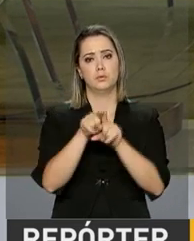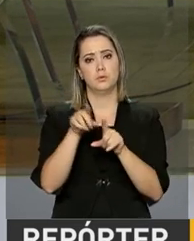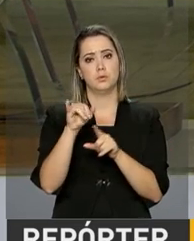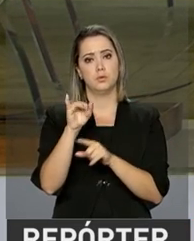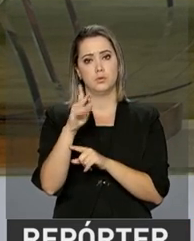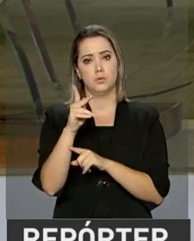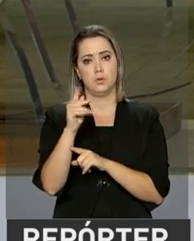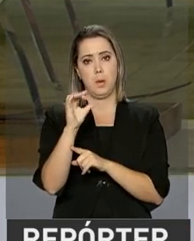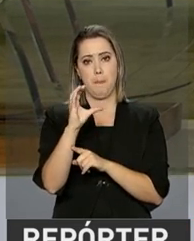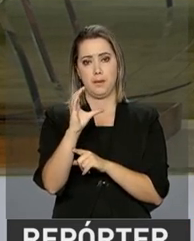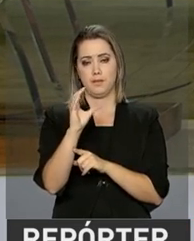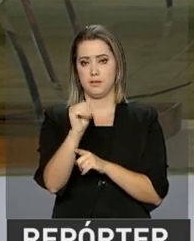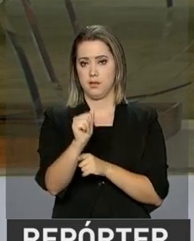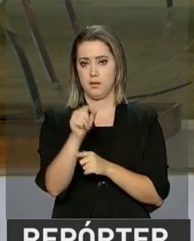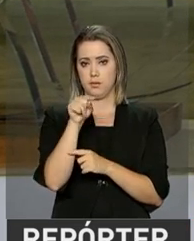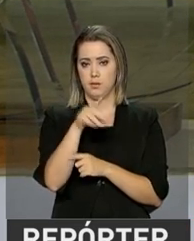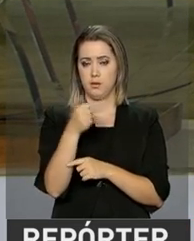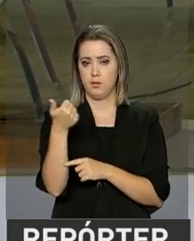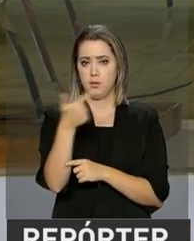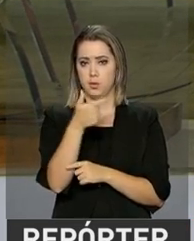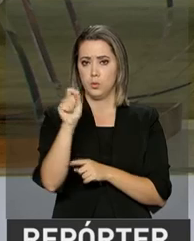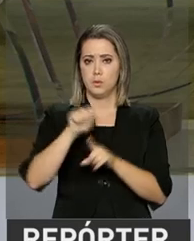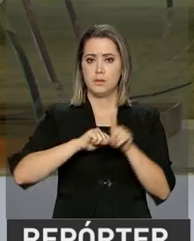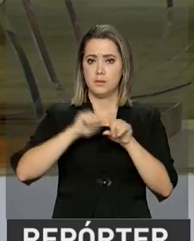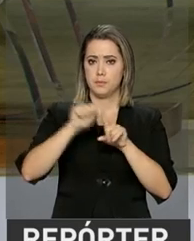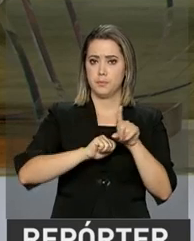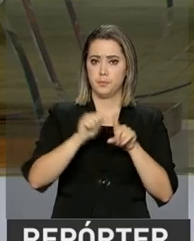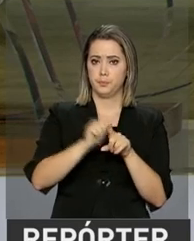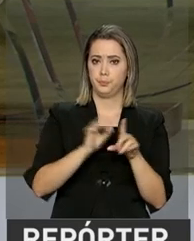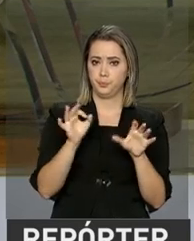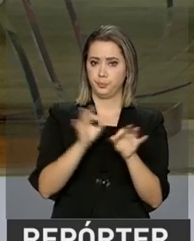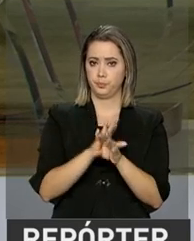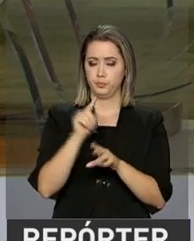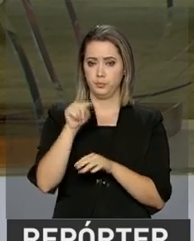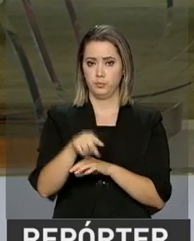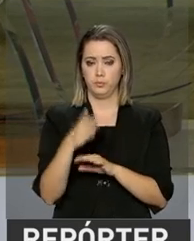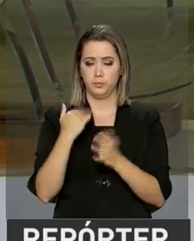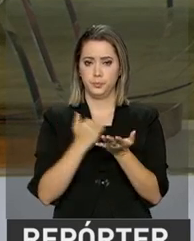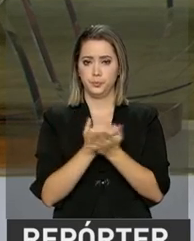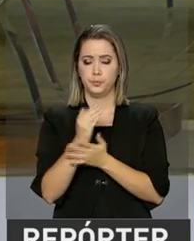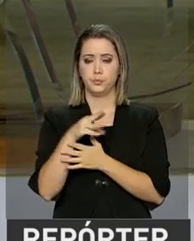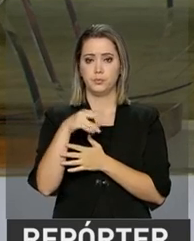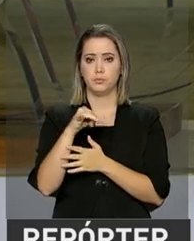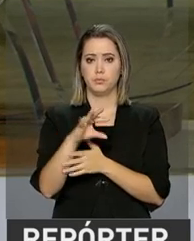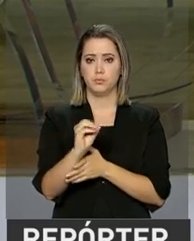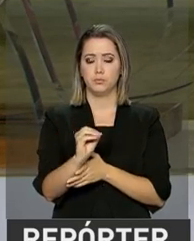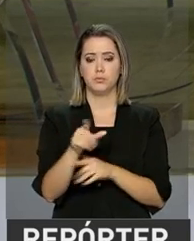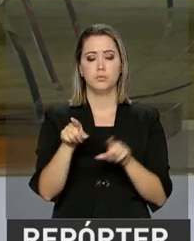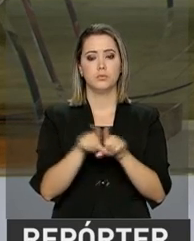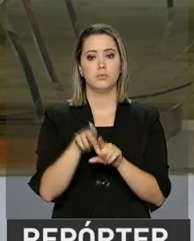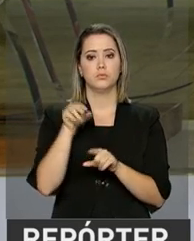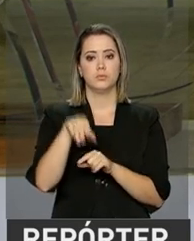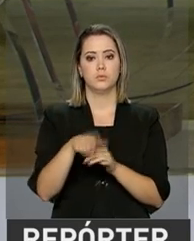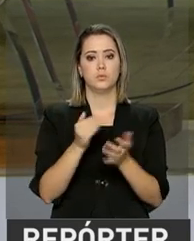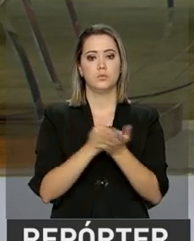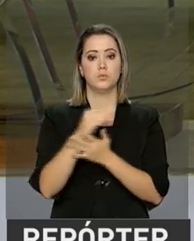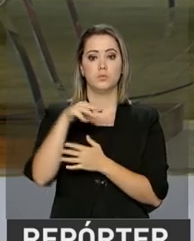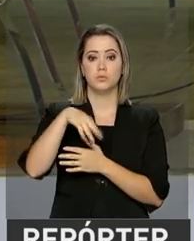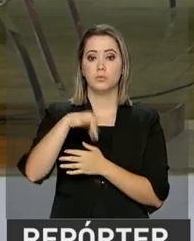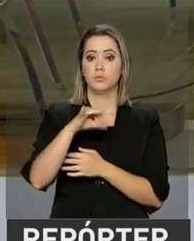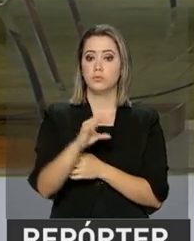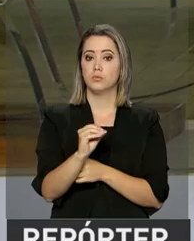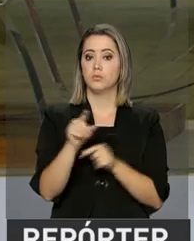preços se referem aos últimos 12 meses encerrados em meados de Maio meados deste mês